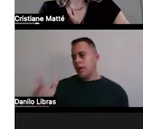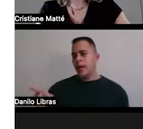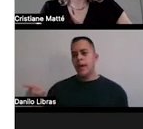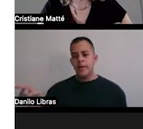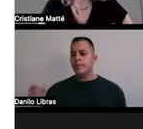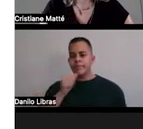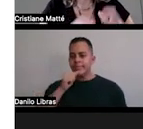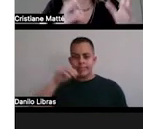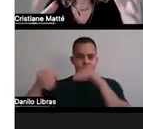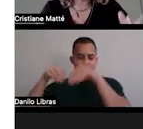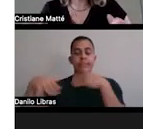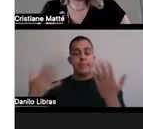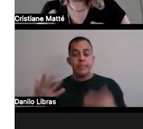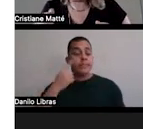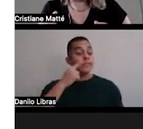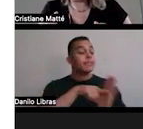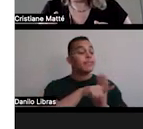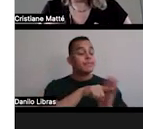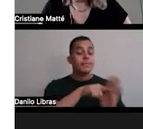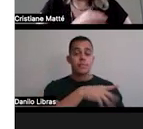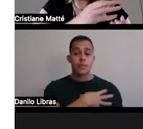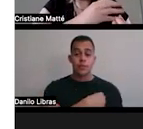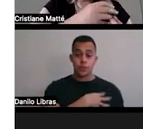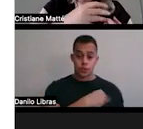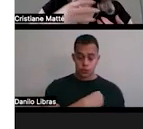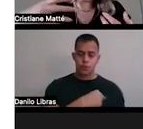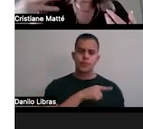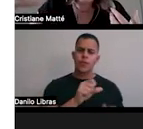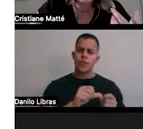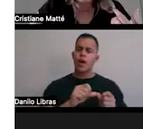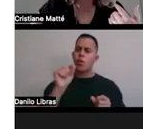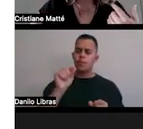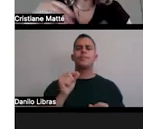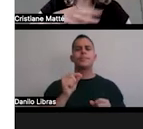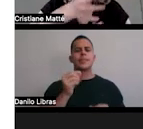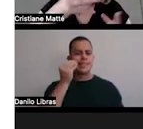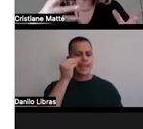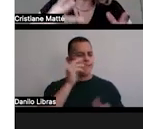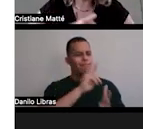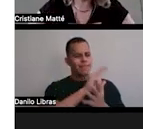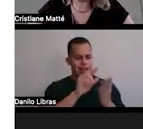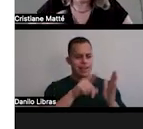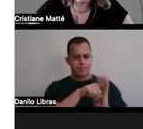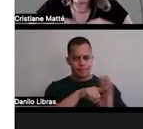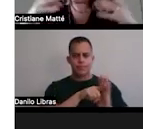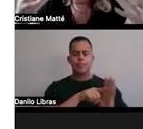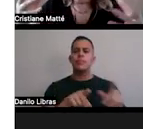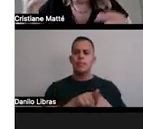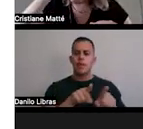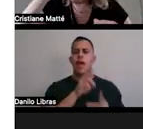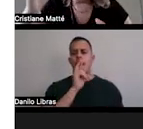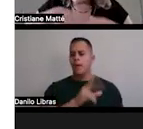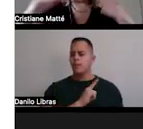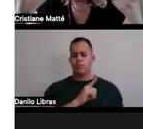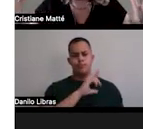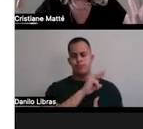os filhotes agora. Bom, e o que que os filhotes estão fazendo, né? A gente fez uma bateria de testes também enorme. Eu trouxe aqui alguns resultados para vocês, mas foi um número,